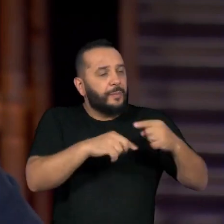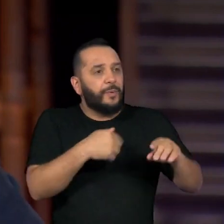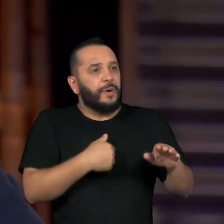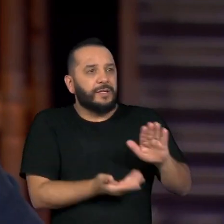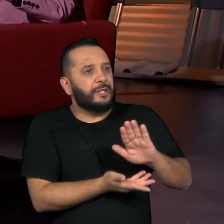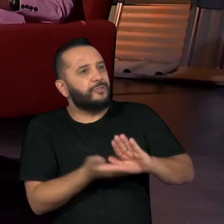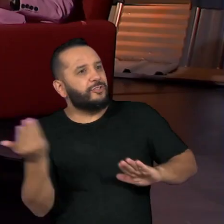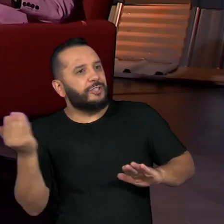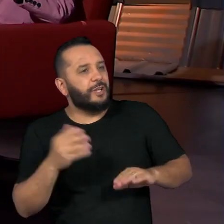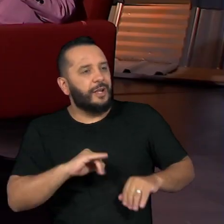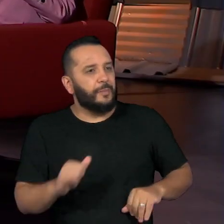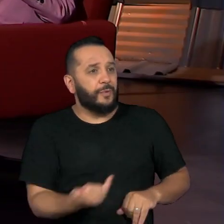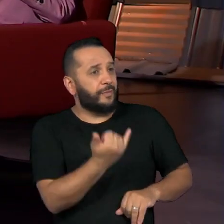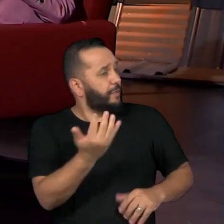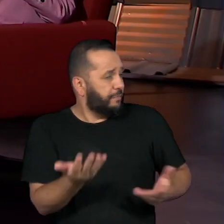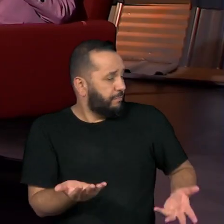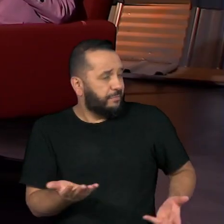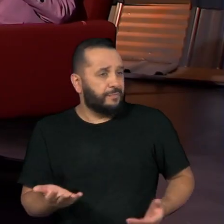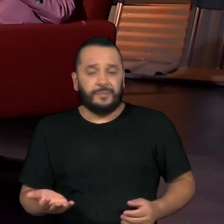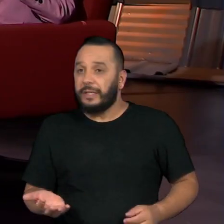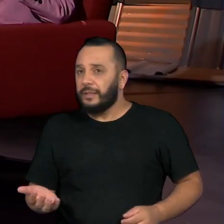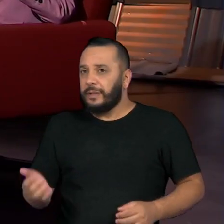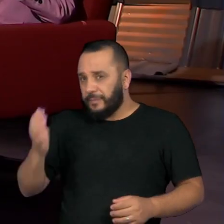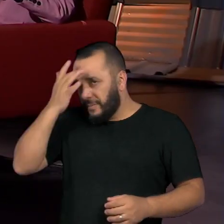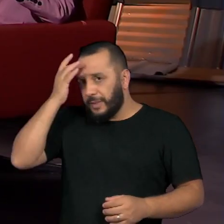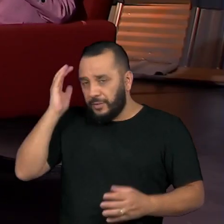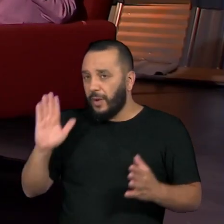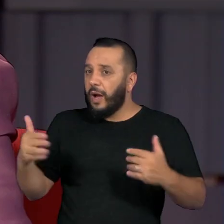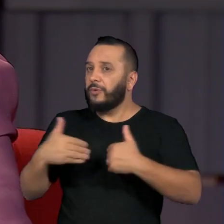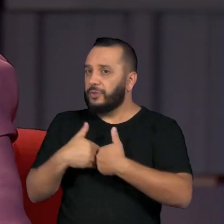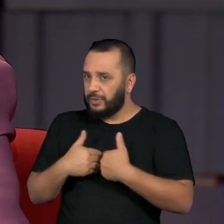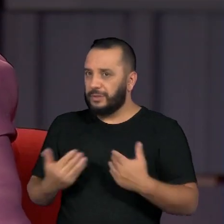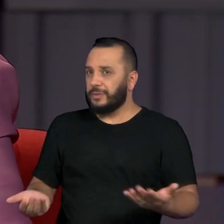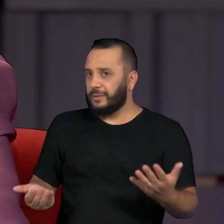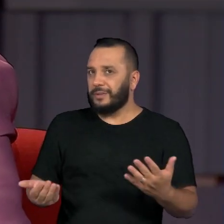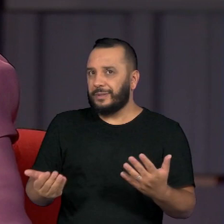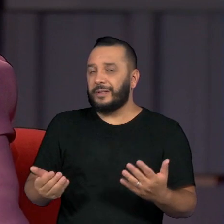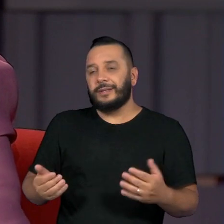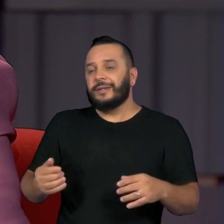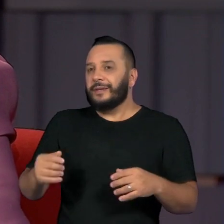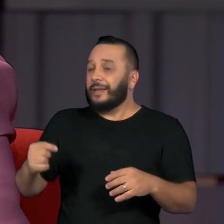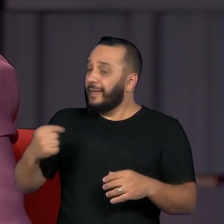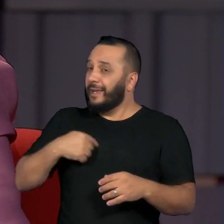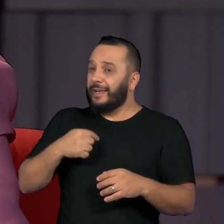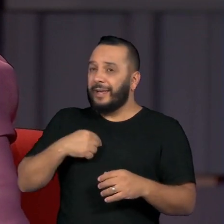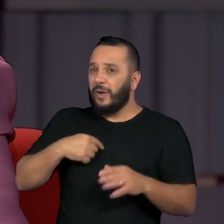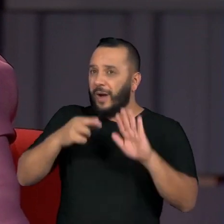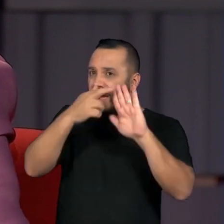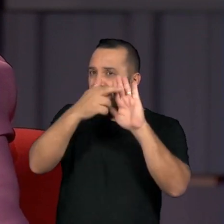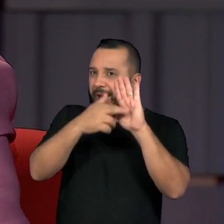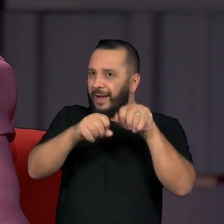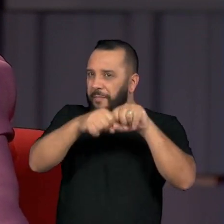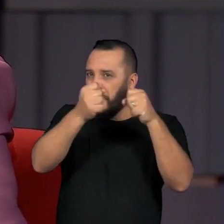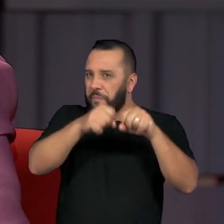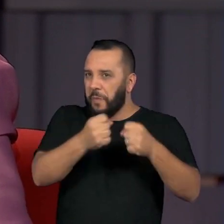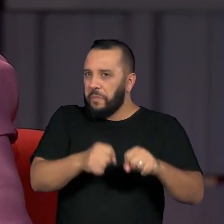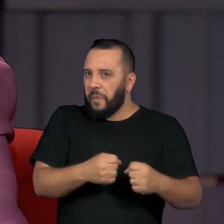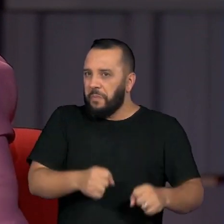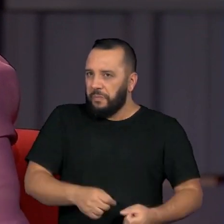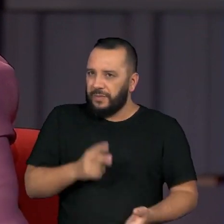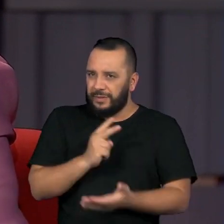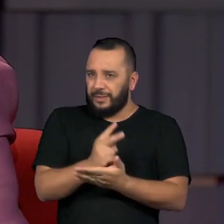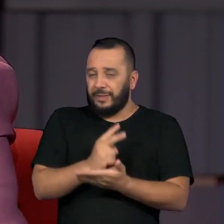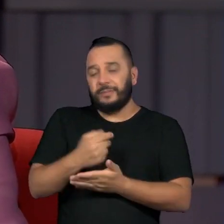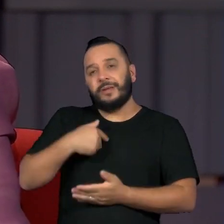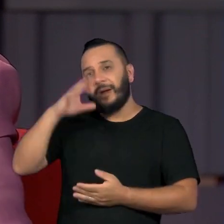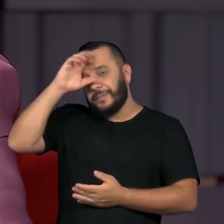curte aí depois. Ser autista e ter que lidar com uma pessoa autista é uma desconstrução o tempo todo de regras sociais. Sim. É aprender a